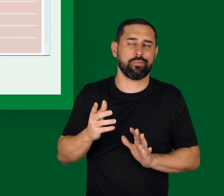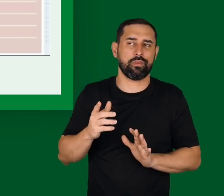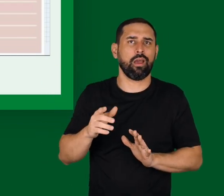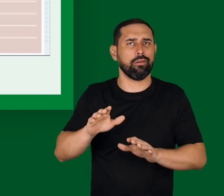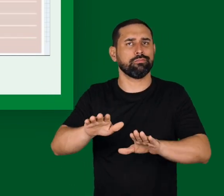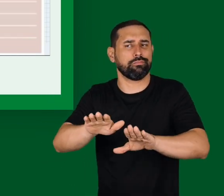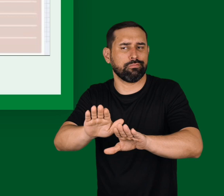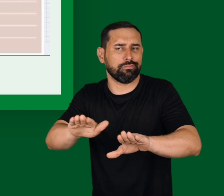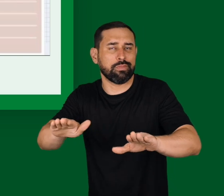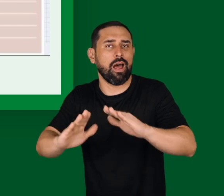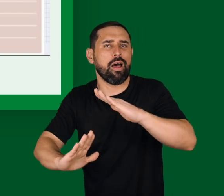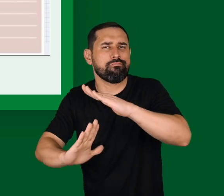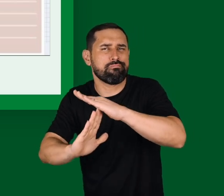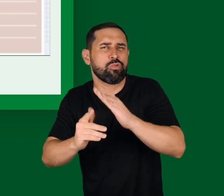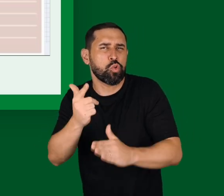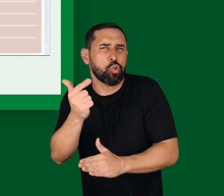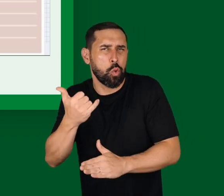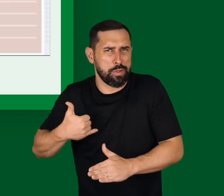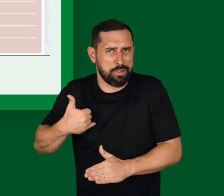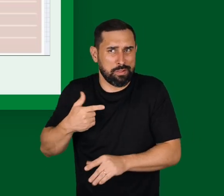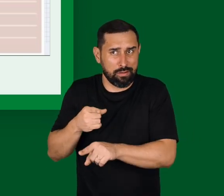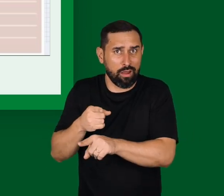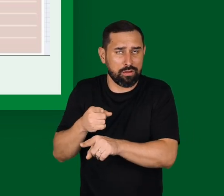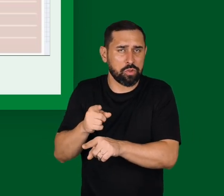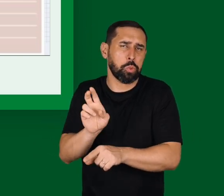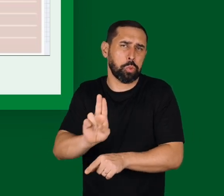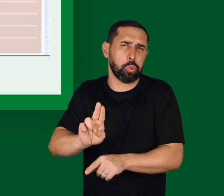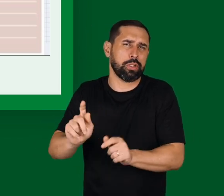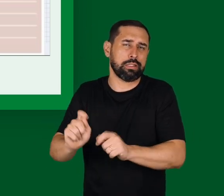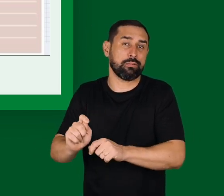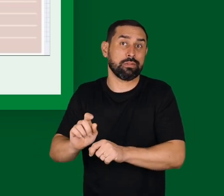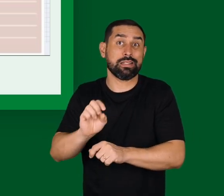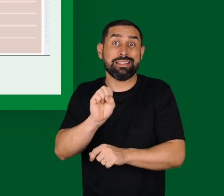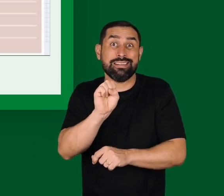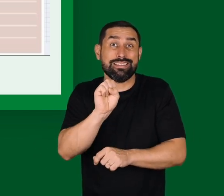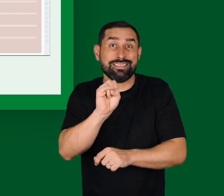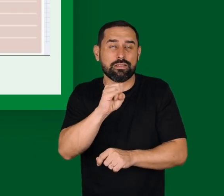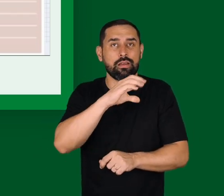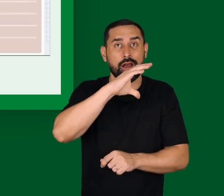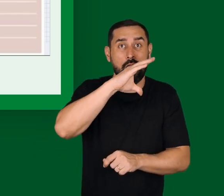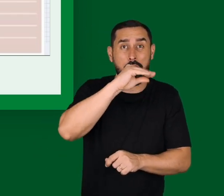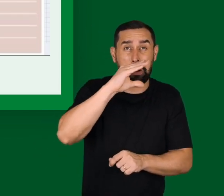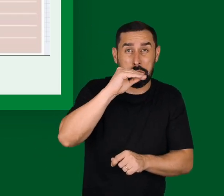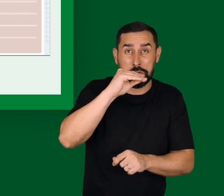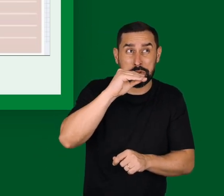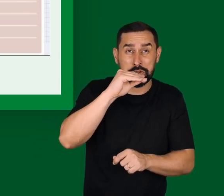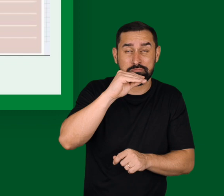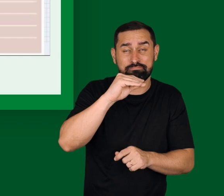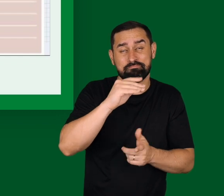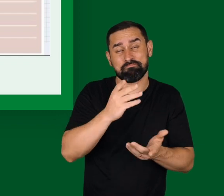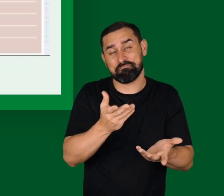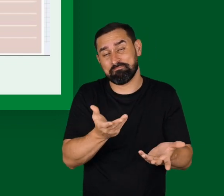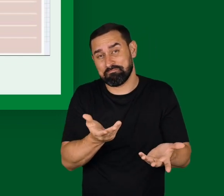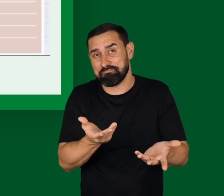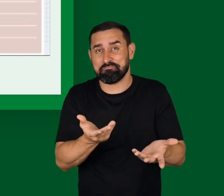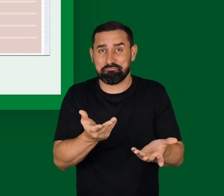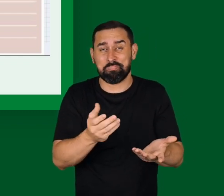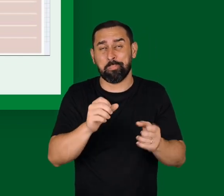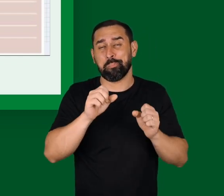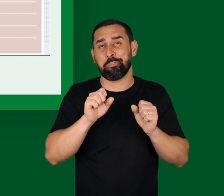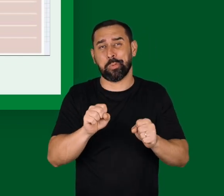público pediátrico, né? Como eu falei, até os 12 anos. Depois da faixa, né, da